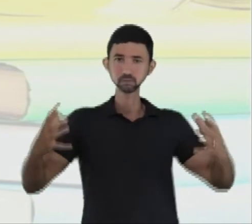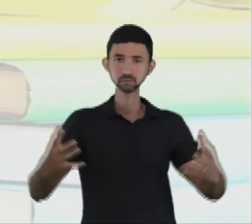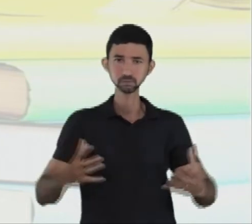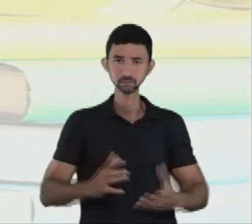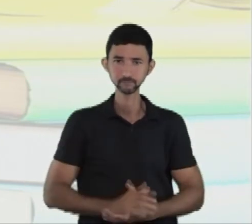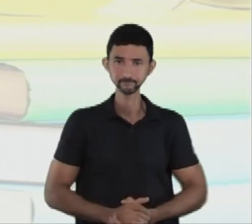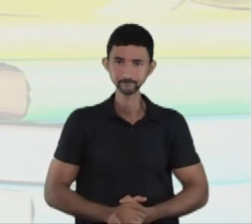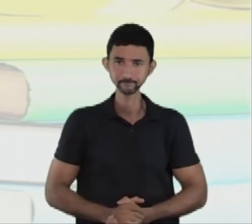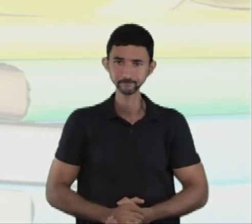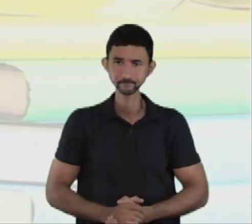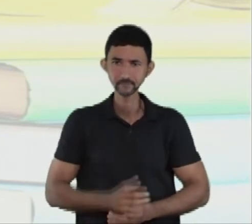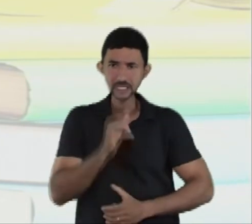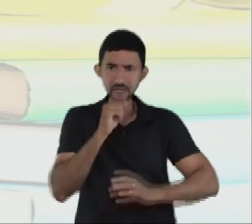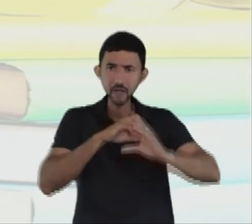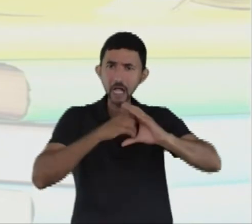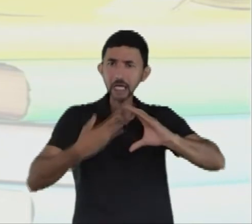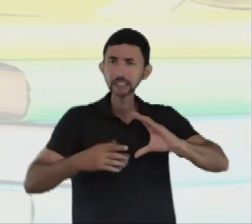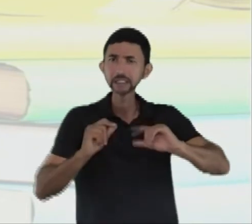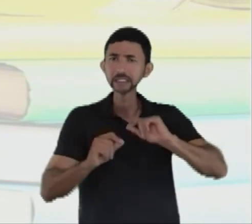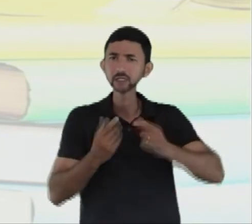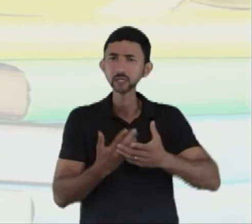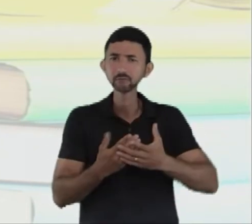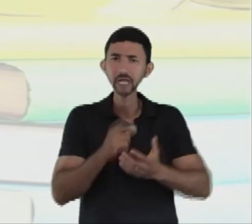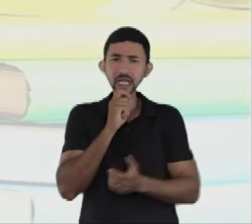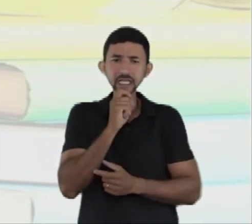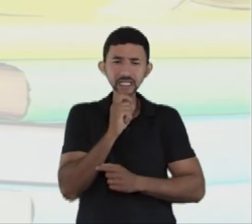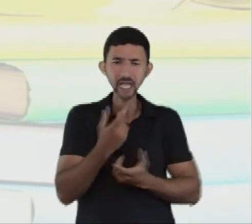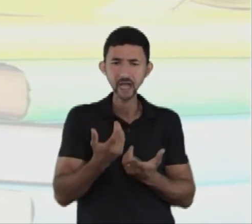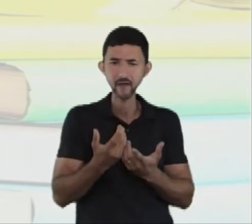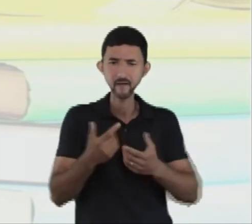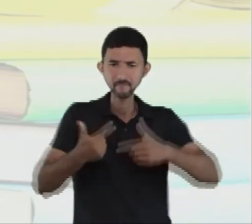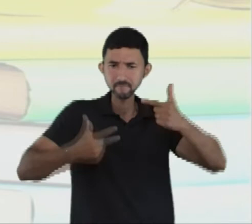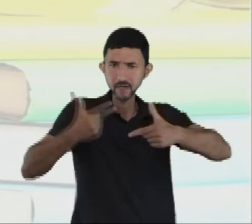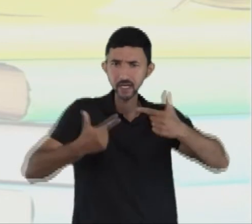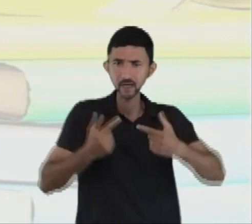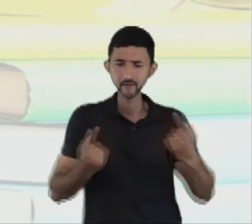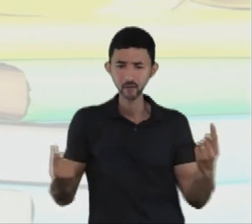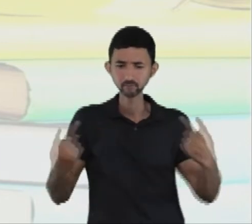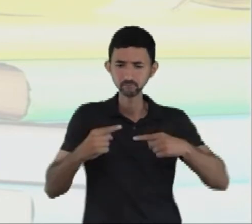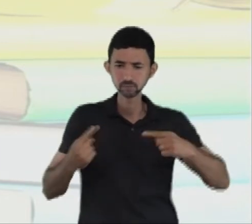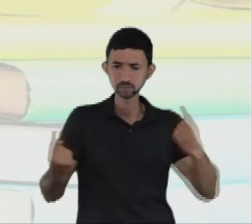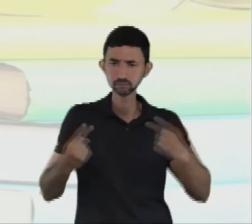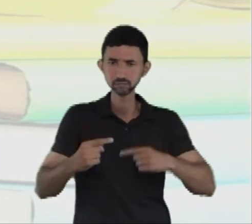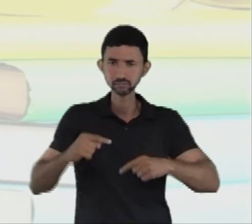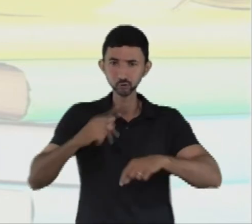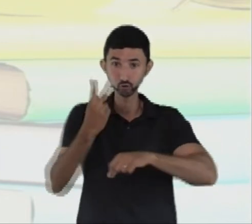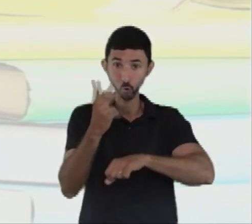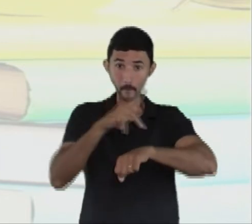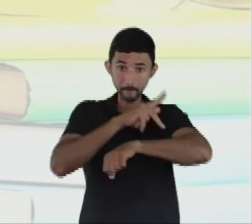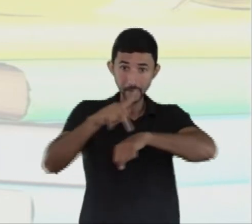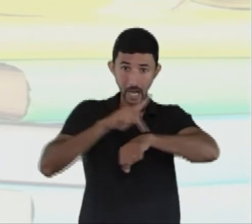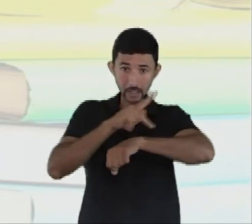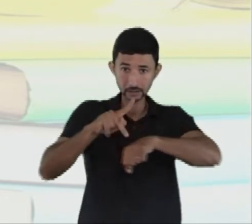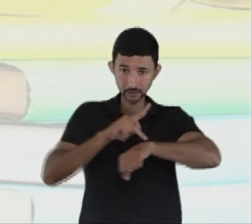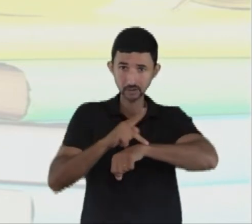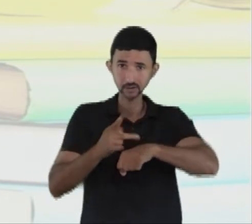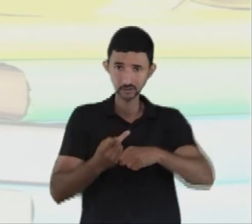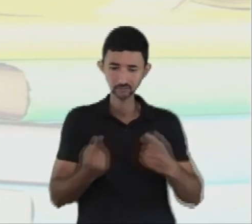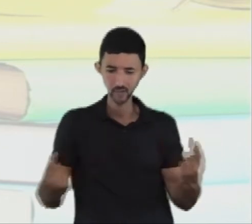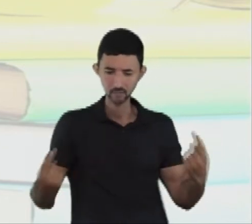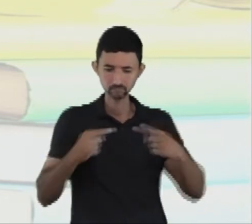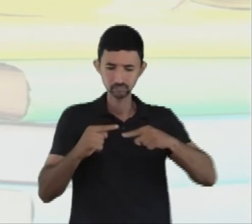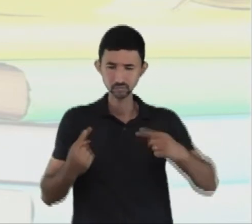E aí a gente tem bem caracterizado a Guerra Fria, que é um período de confronto entre as duas superpotências, né? As